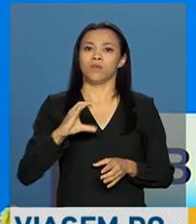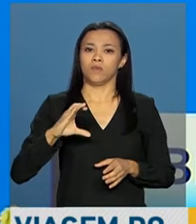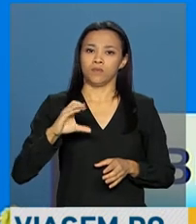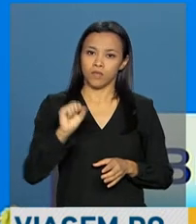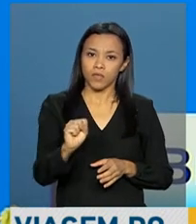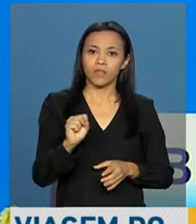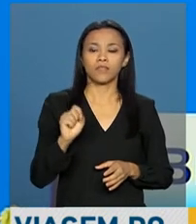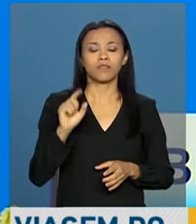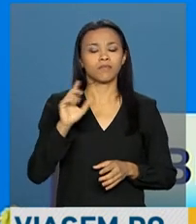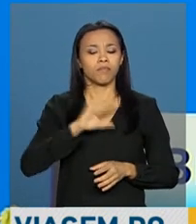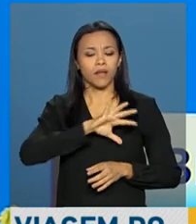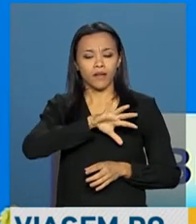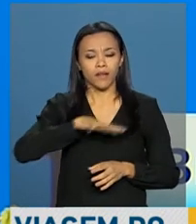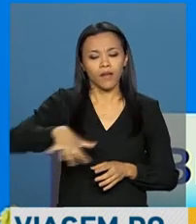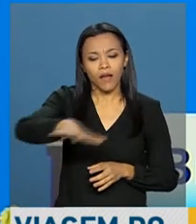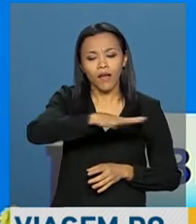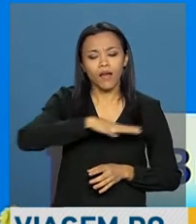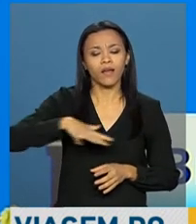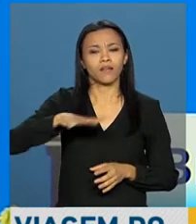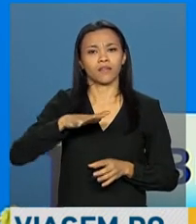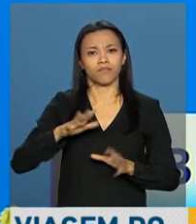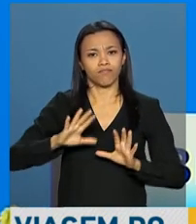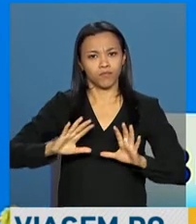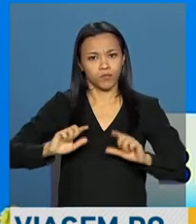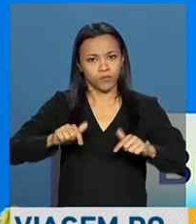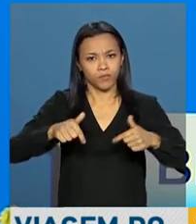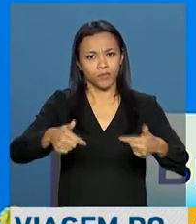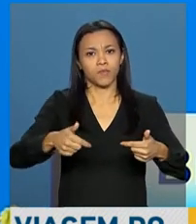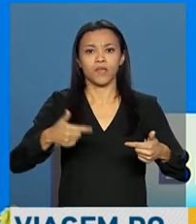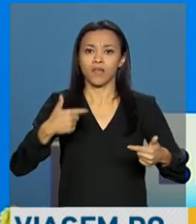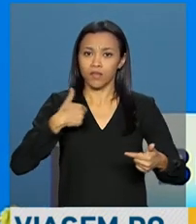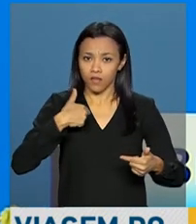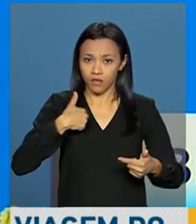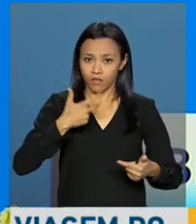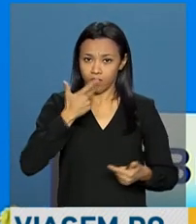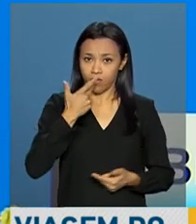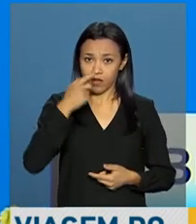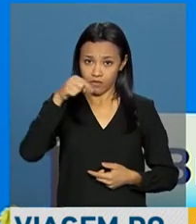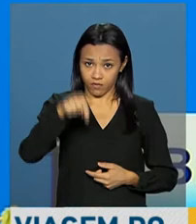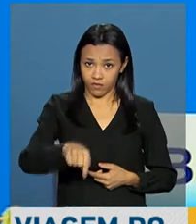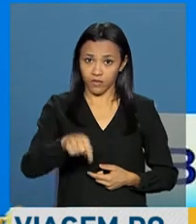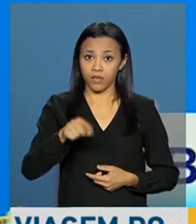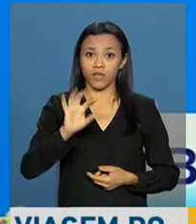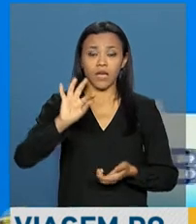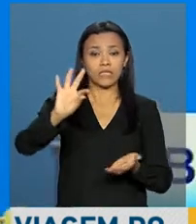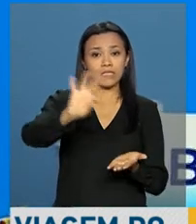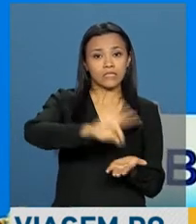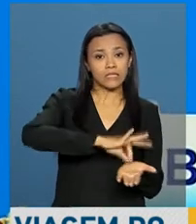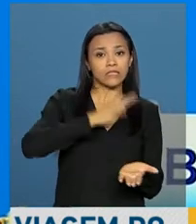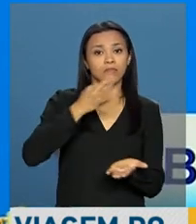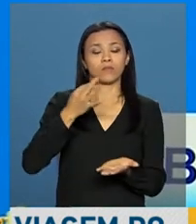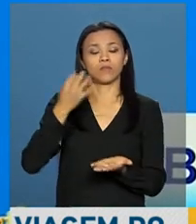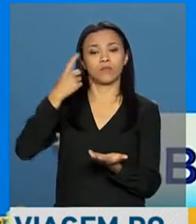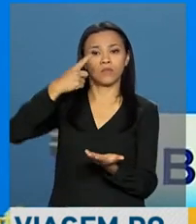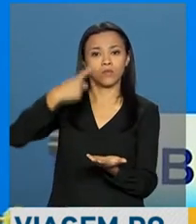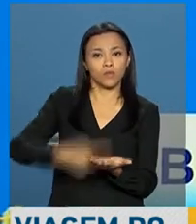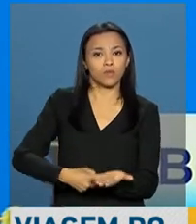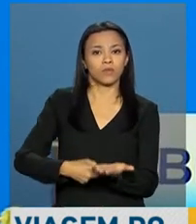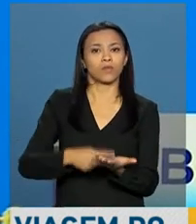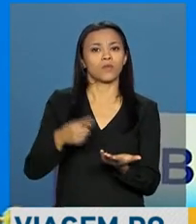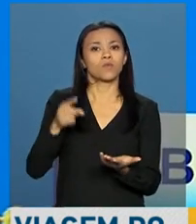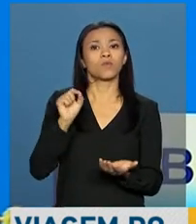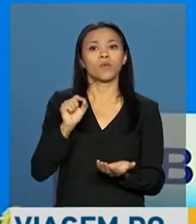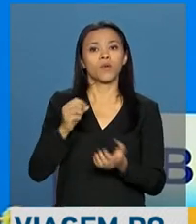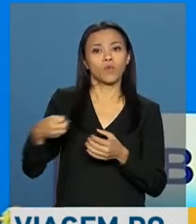setores produtivos. Saúdo, em particular, a assinatura de acordo com o novo